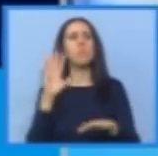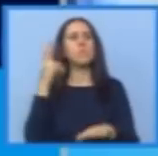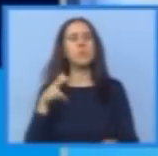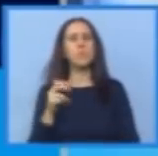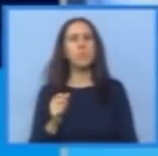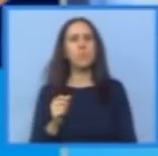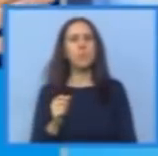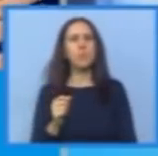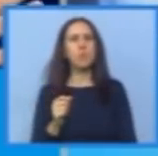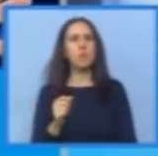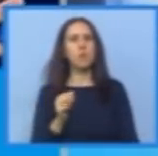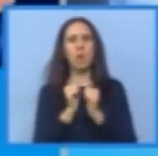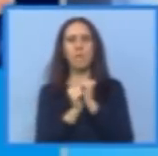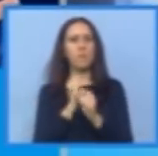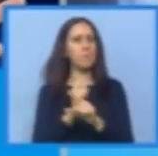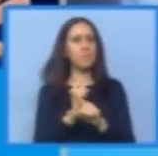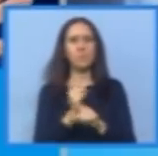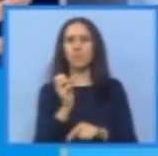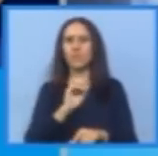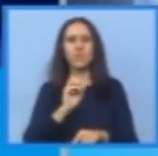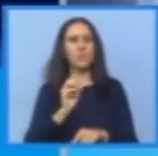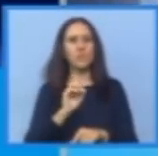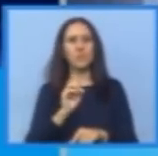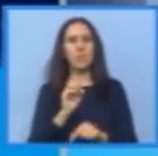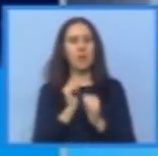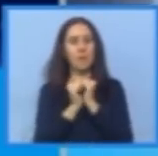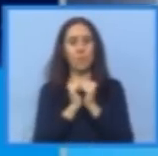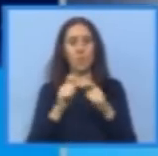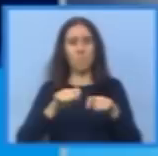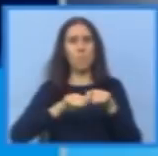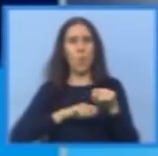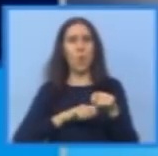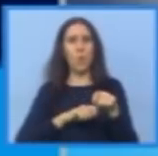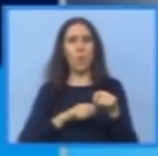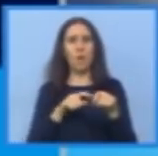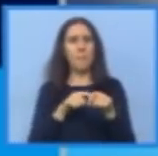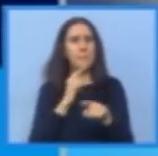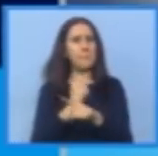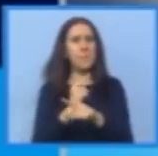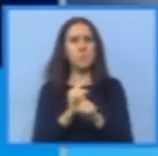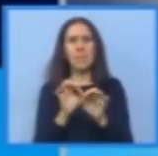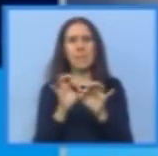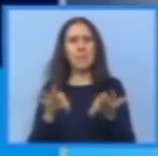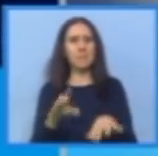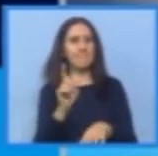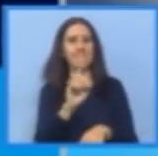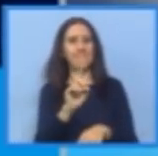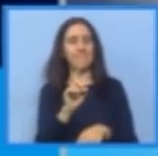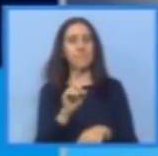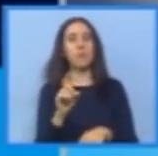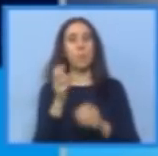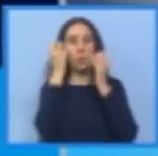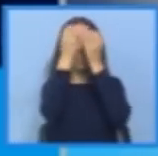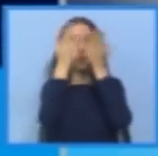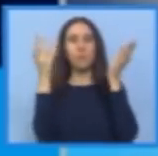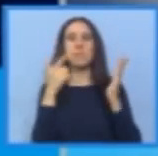aconteceu? A folha não ficou a mesma. A folha rasgada já não é a mesma coisa. Quando o profeta